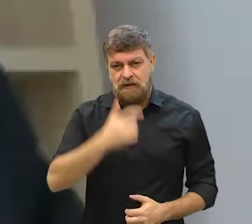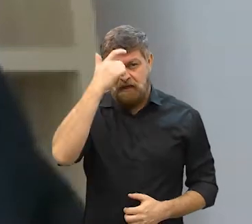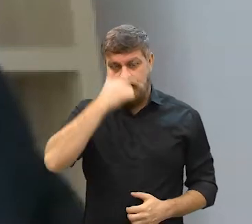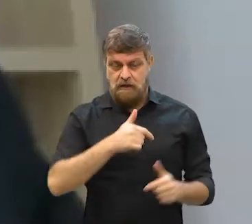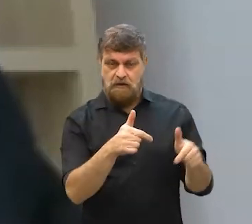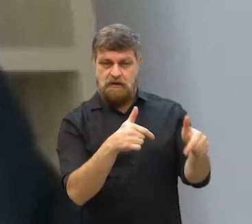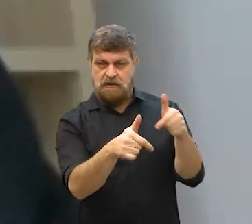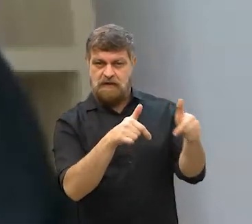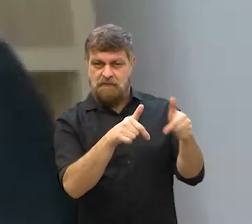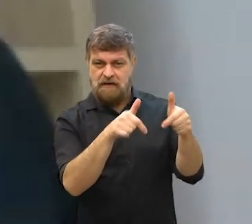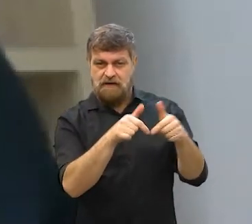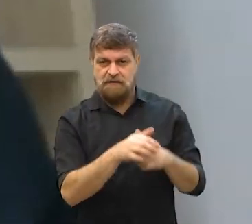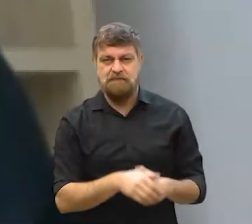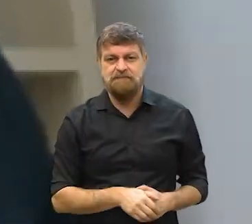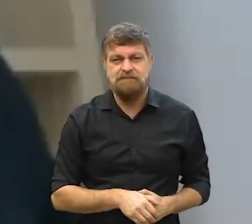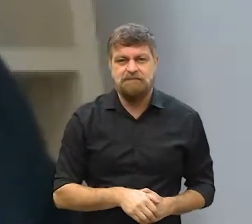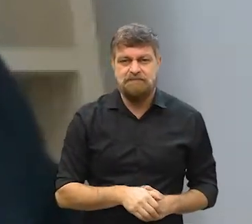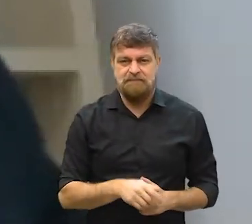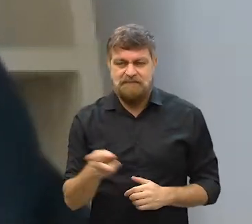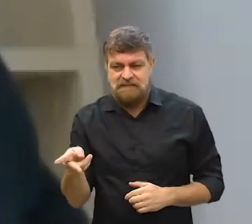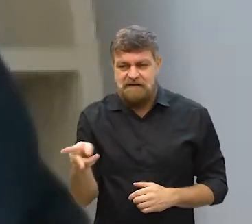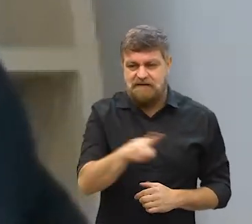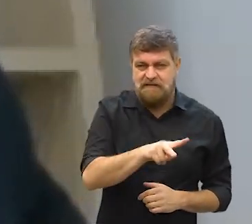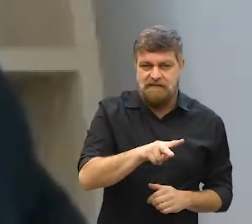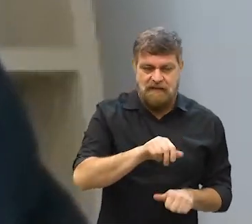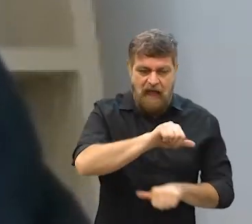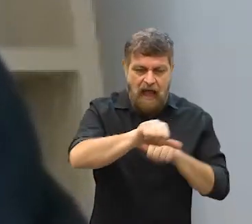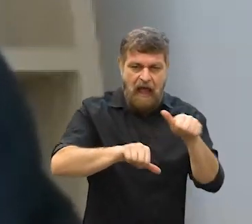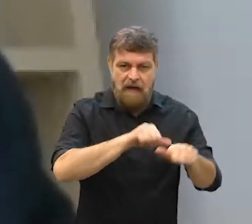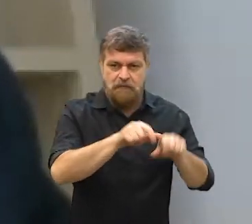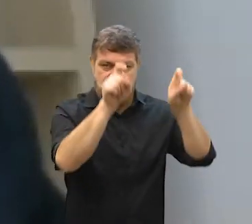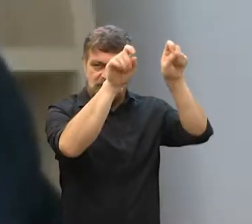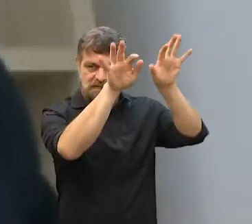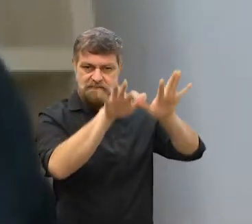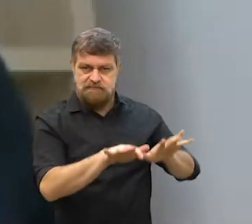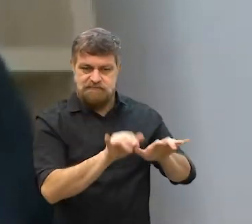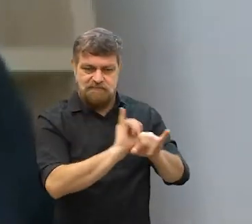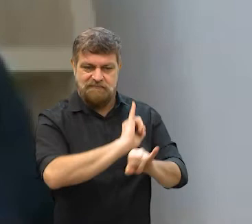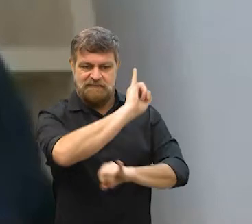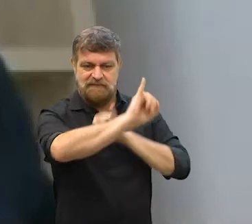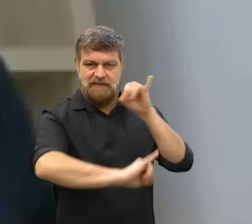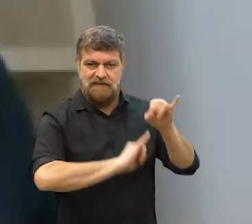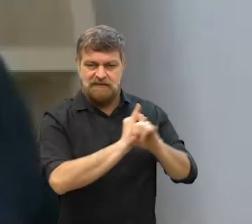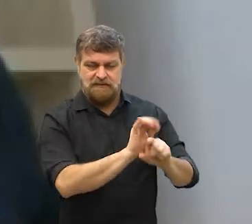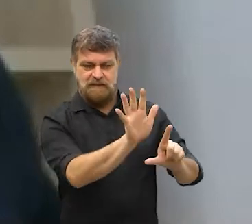trabalhado muito essa transformação digital, né? Esse mercado